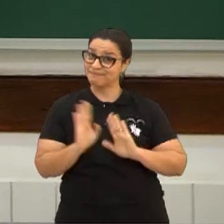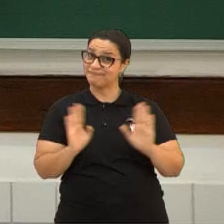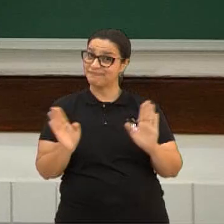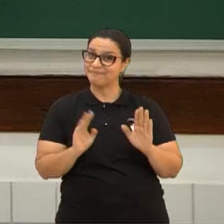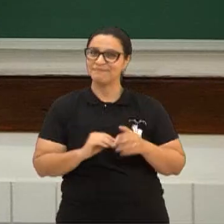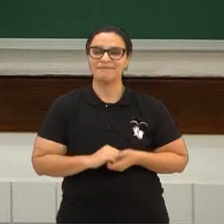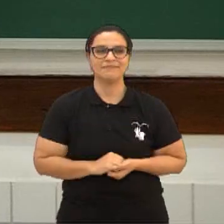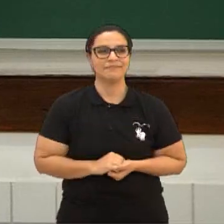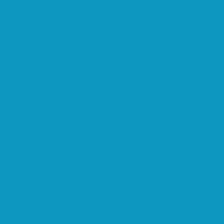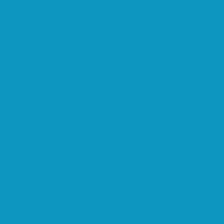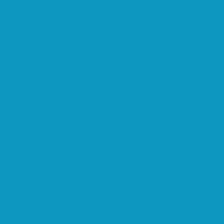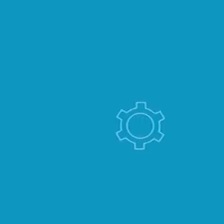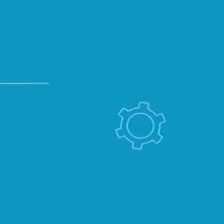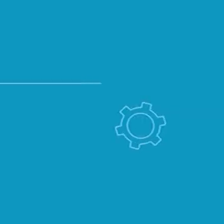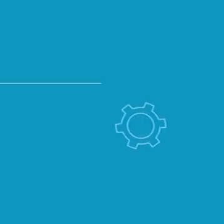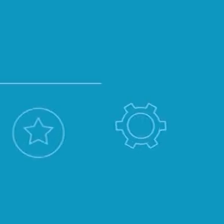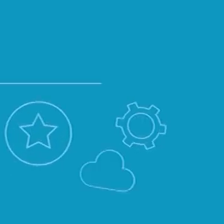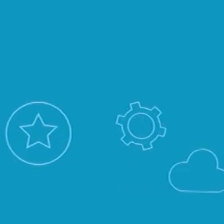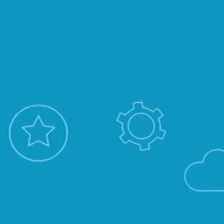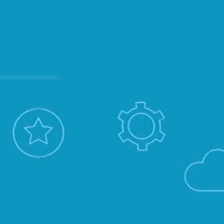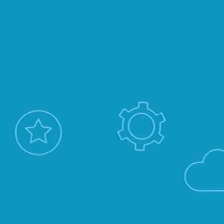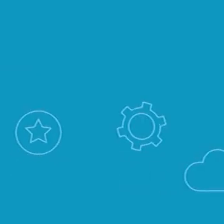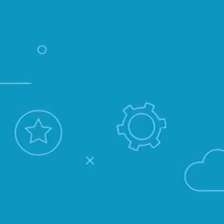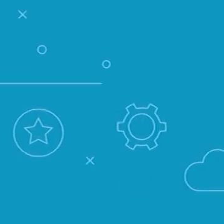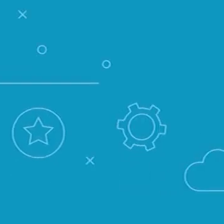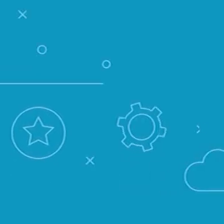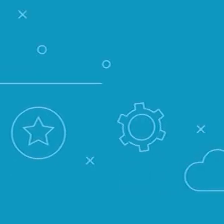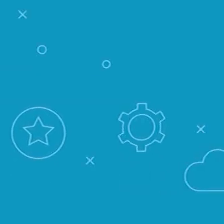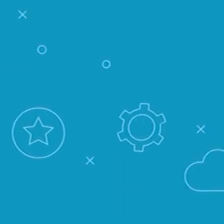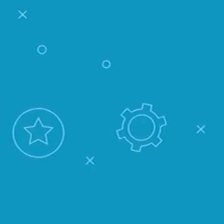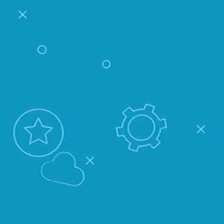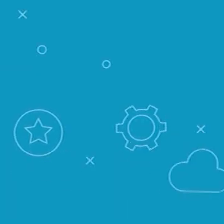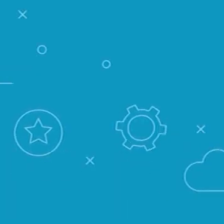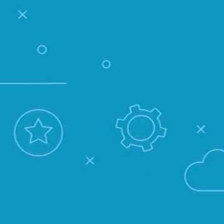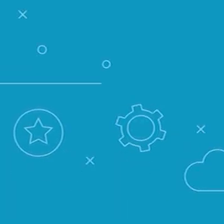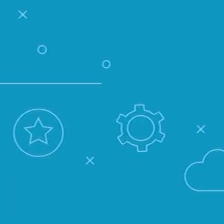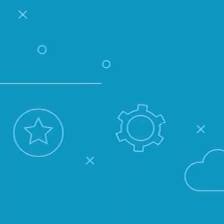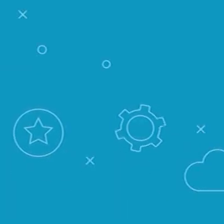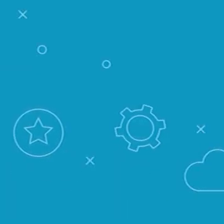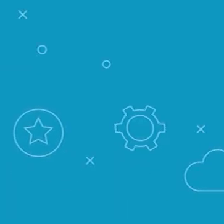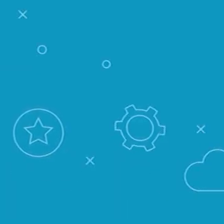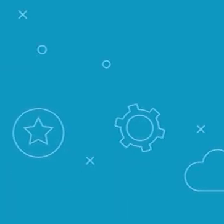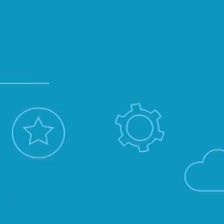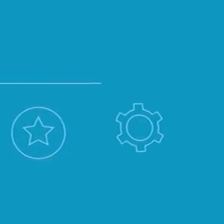Bye, bye!